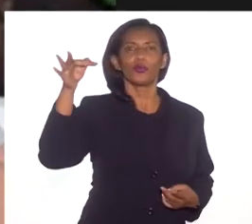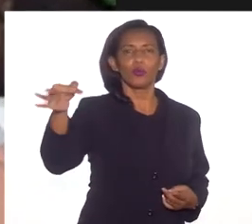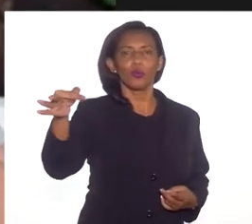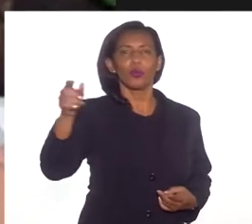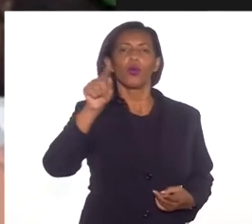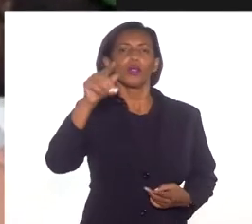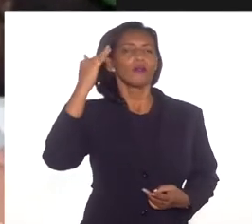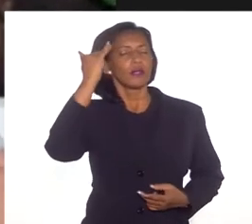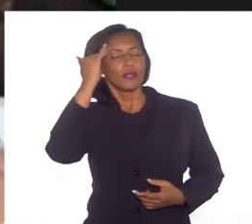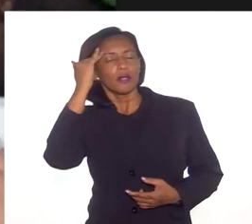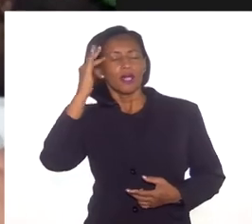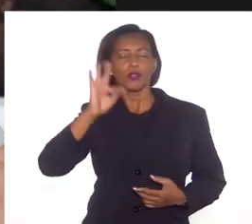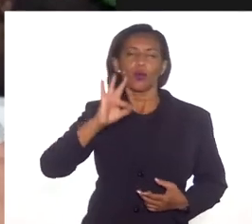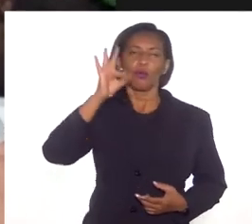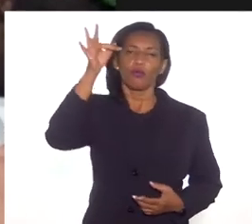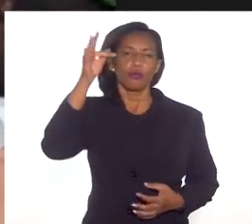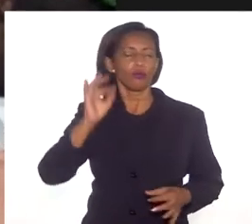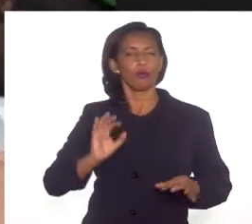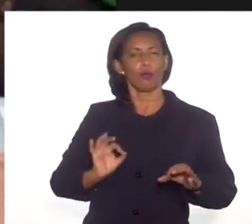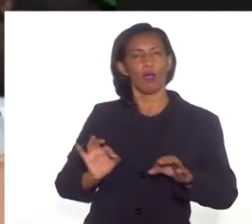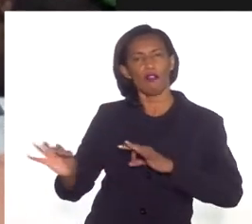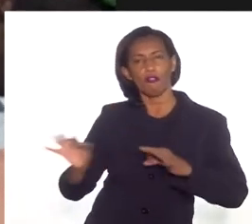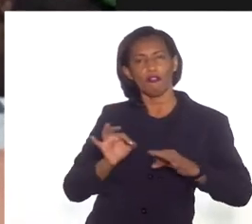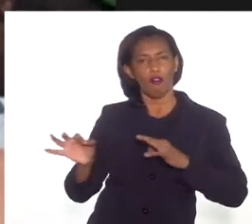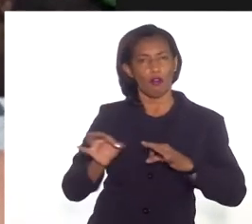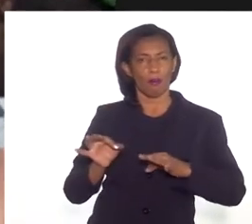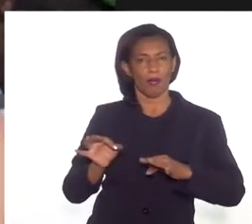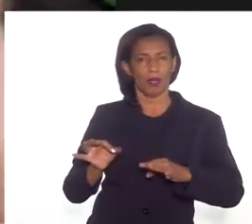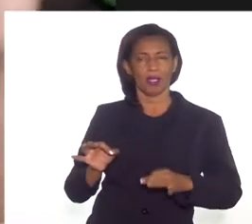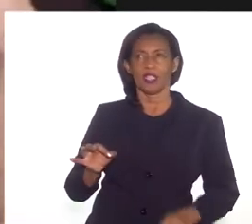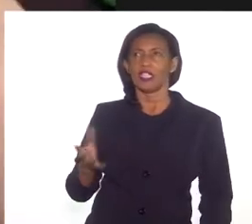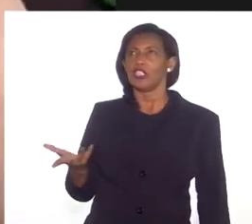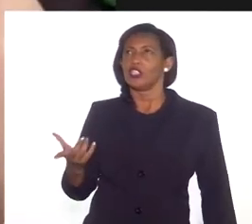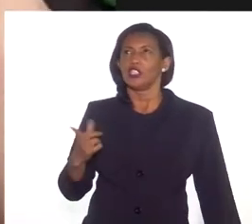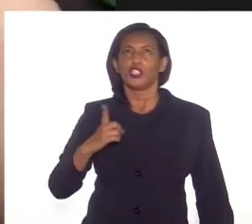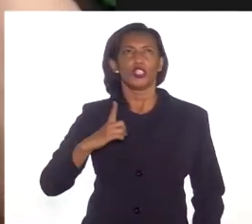aquilo que ele entende como futuro, que é uma forma de dominar,